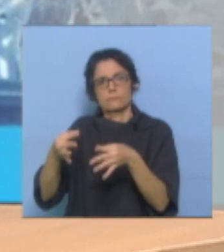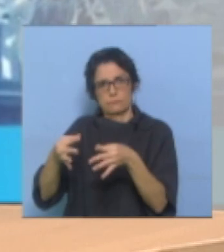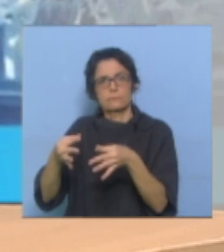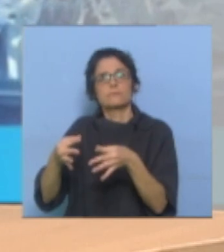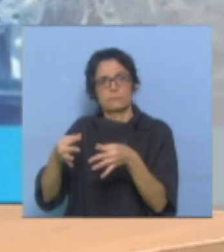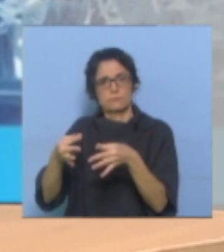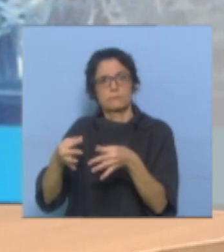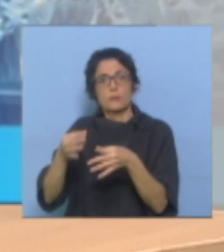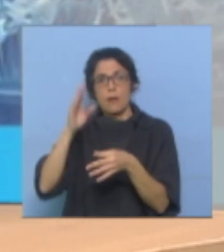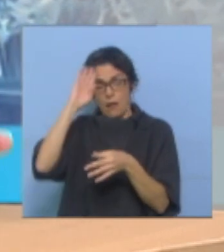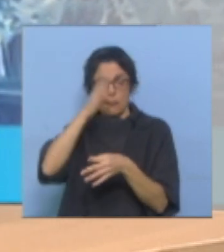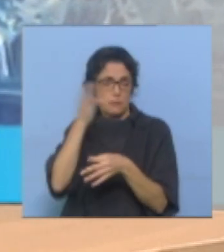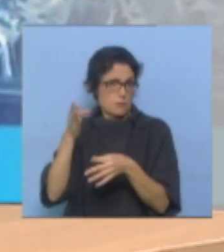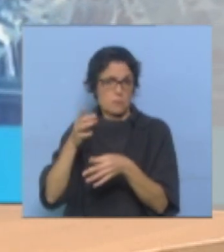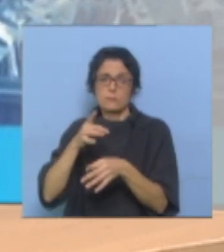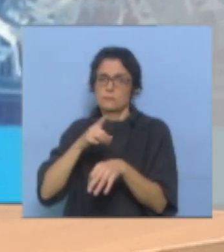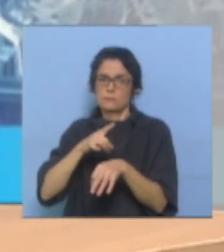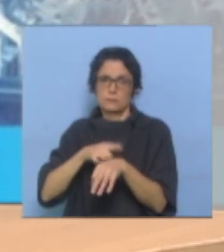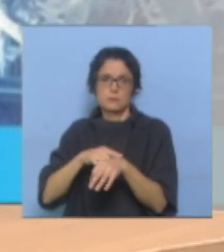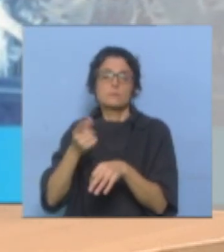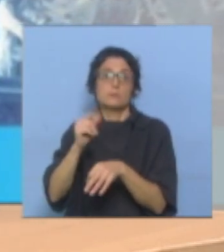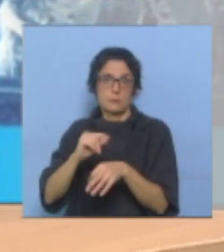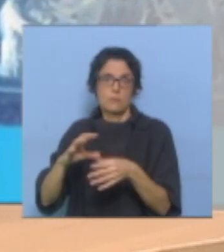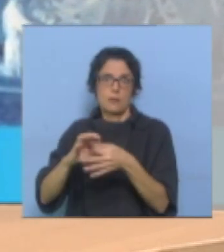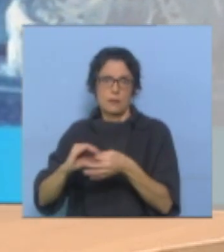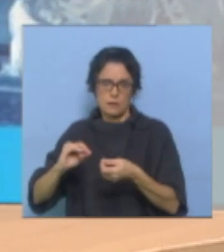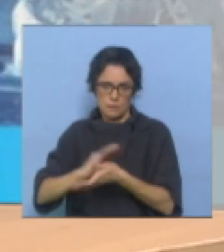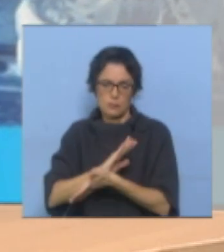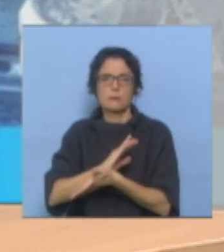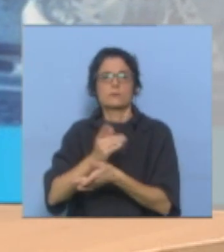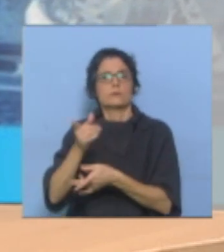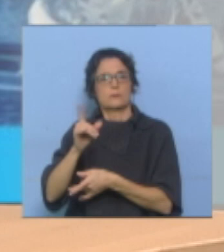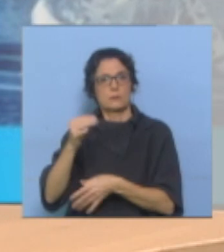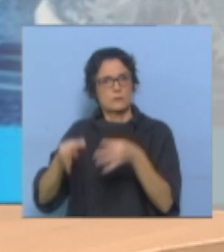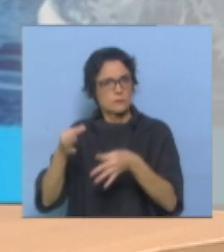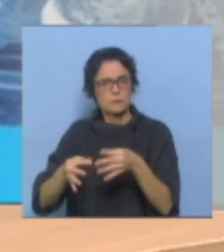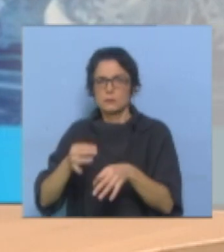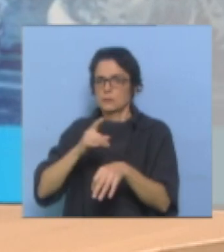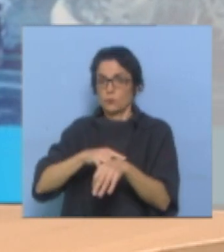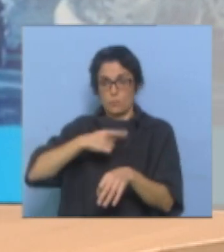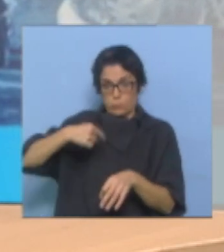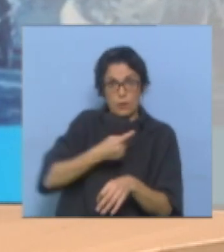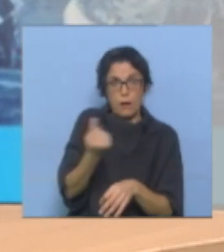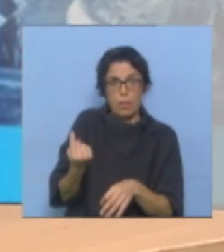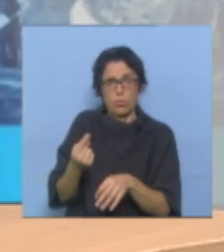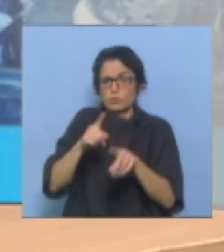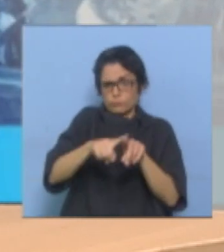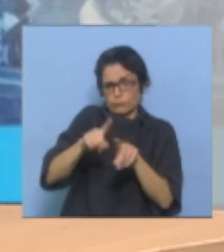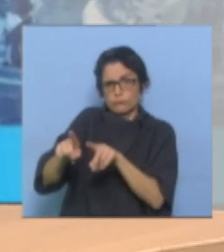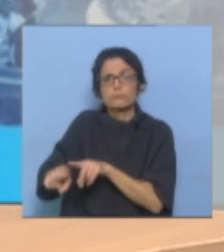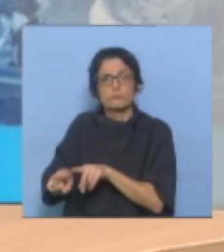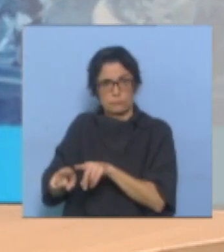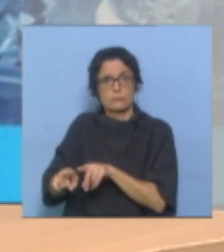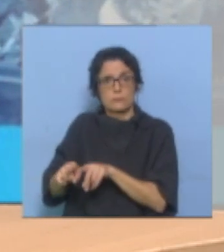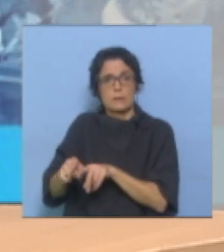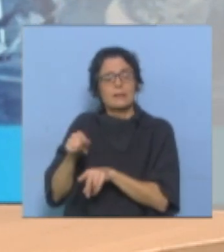da justiça e o tempo mediático e o tempo de cada um de nós são todos tempos diferentes. E a sensação que muitas vezes